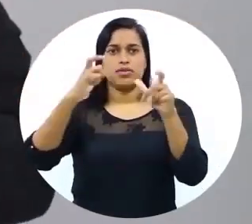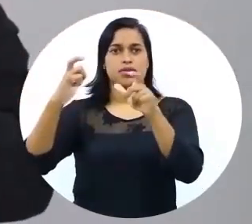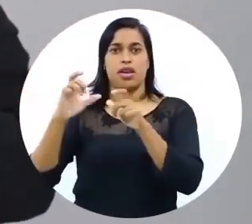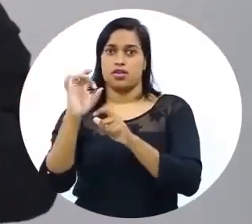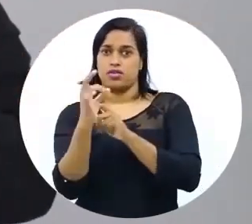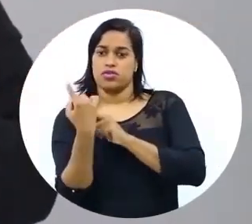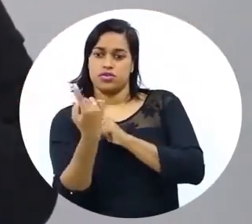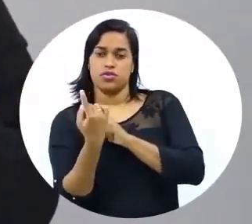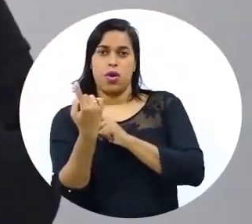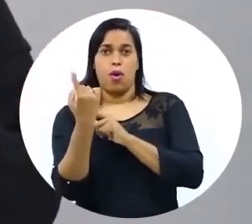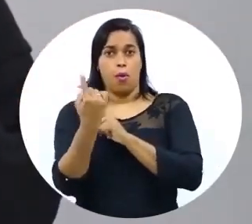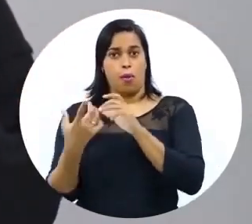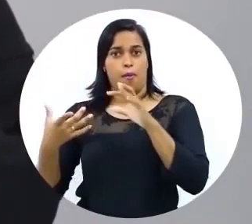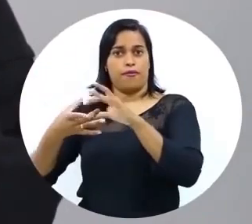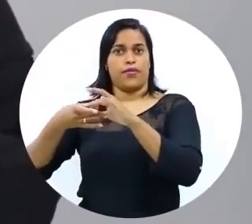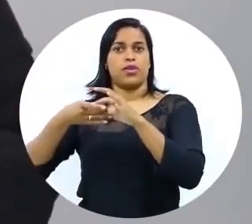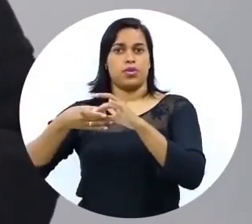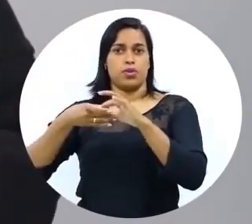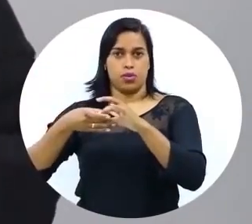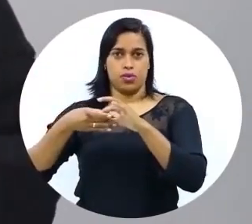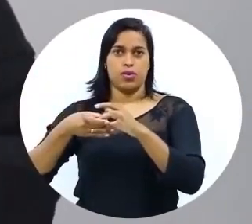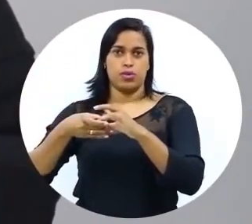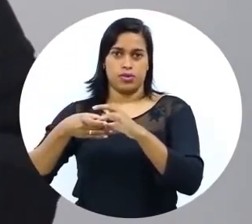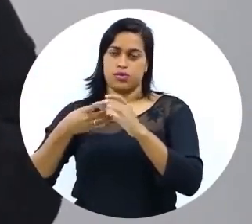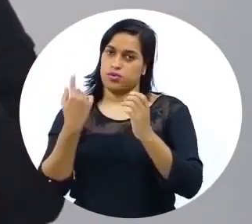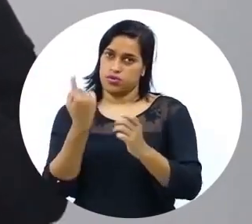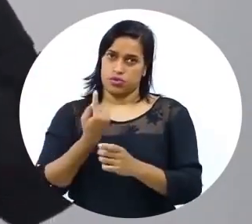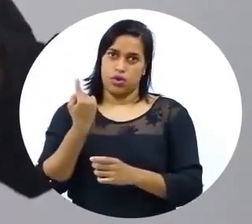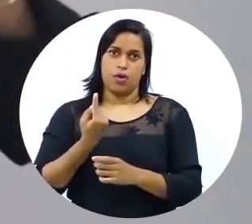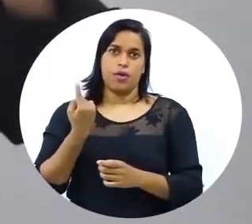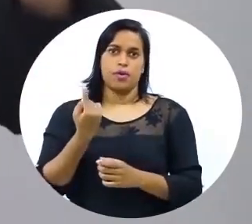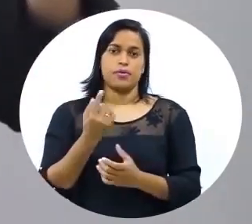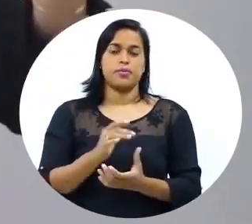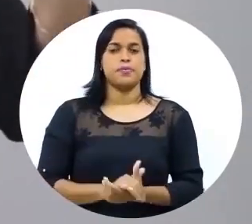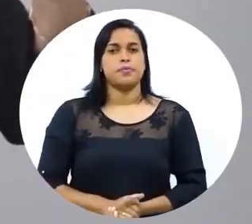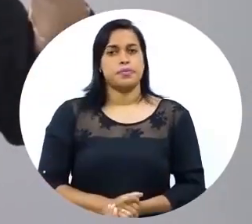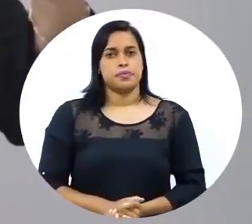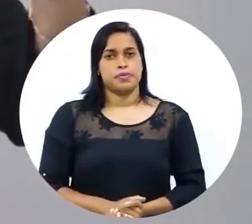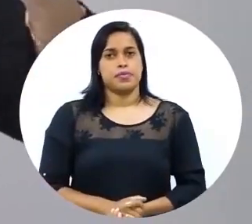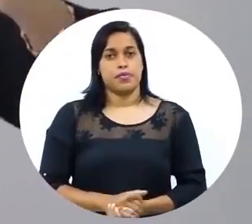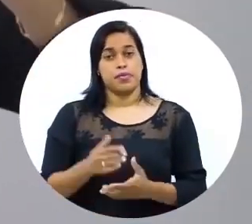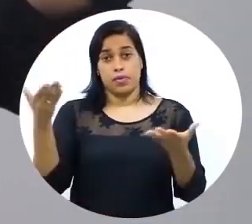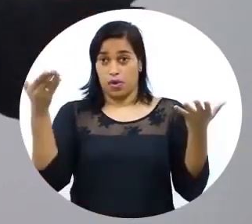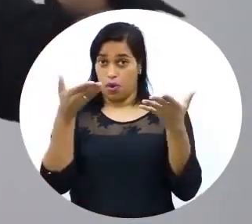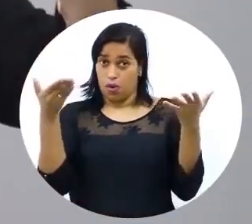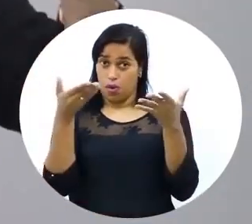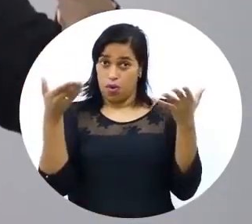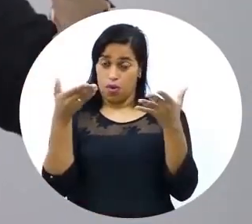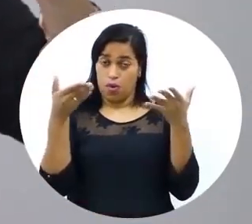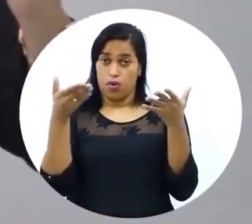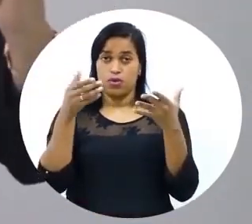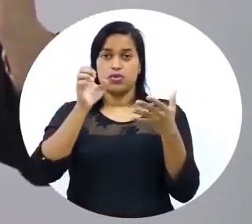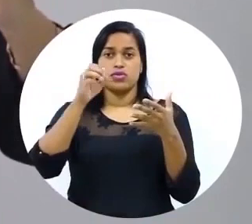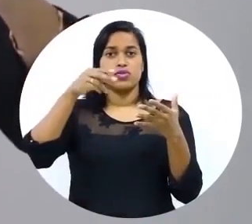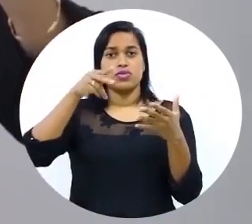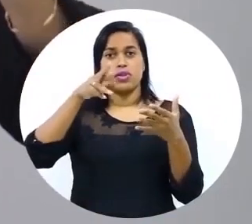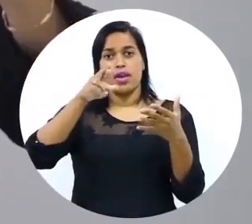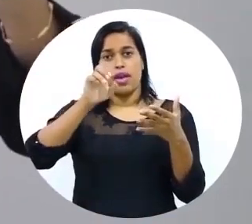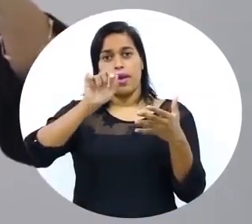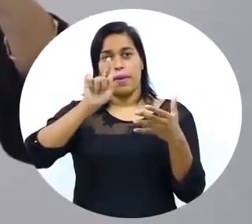necessariamente com um vínculo empregatício apenas. Então, A empregabilidade é importante,